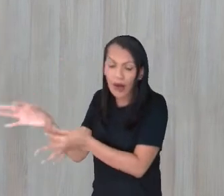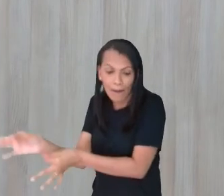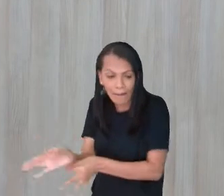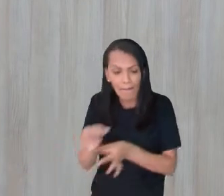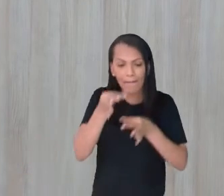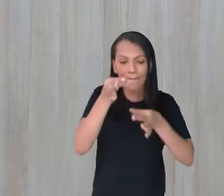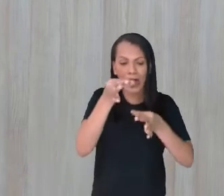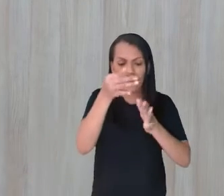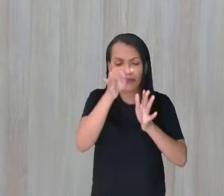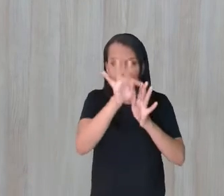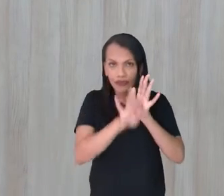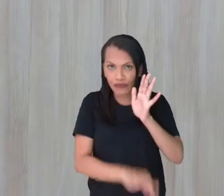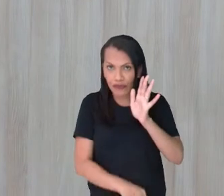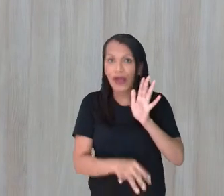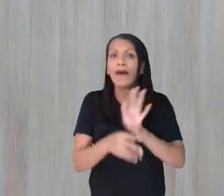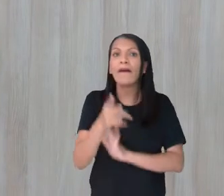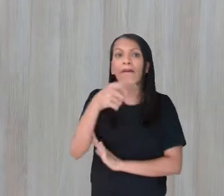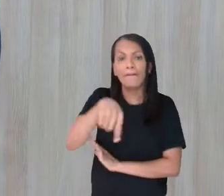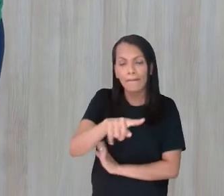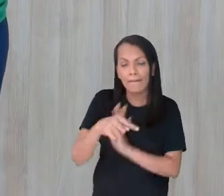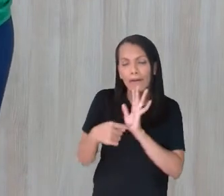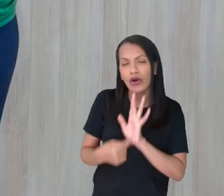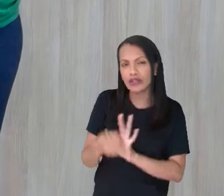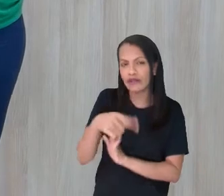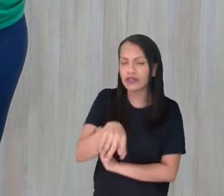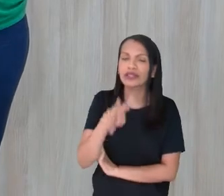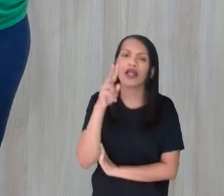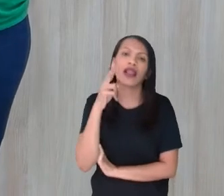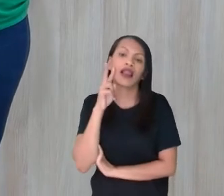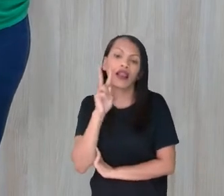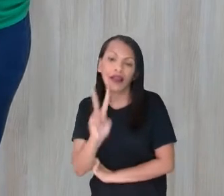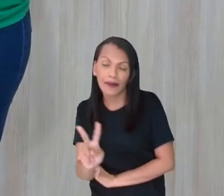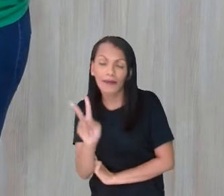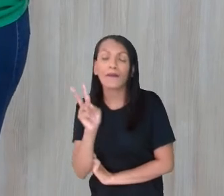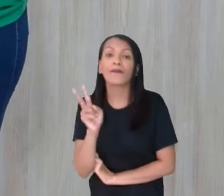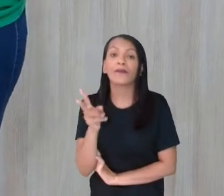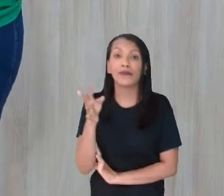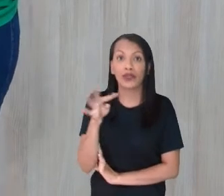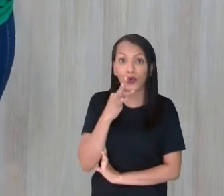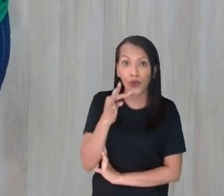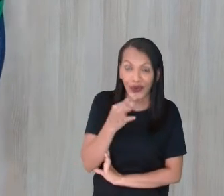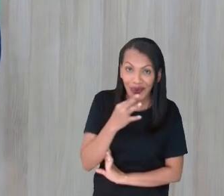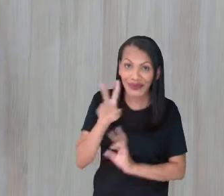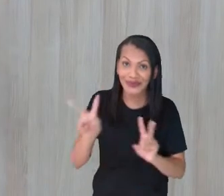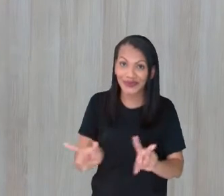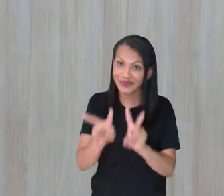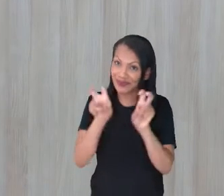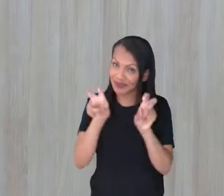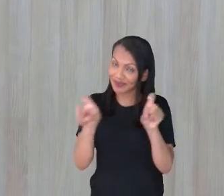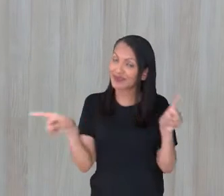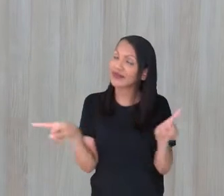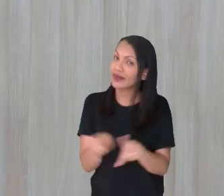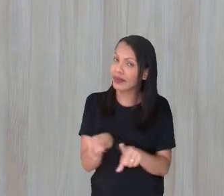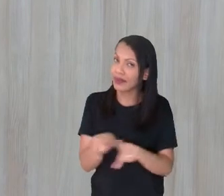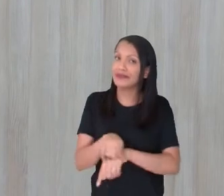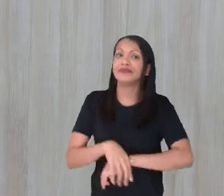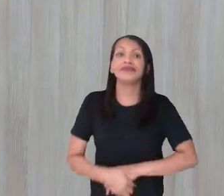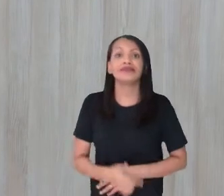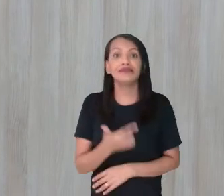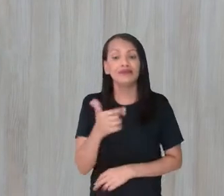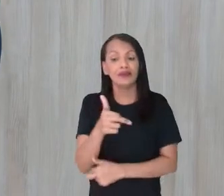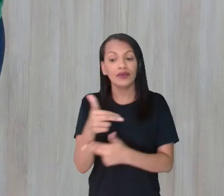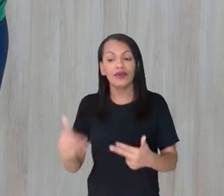traz, porque mostra que você leu, que você conhece do assunto, e tudo bem? E outra coisa